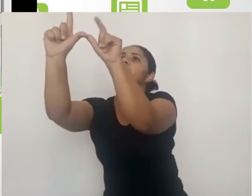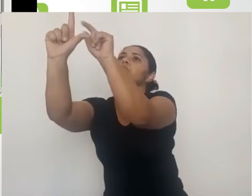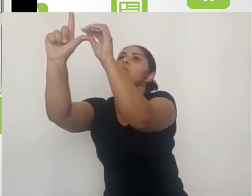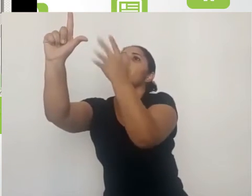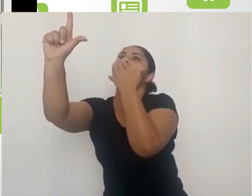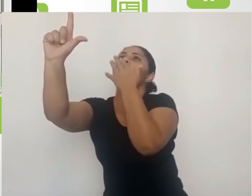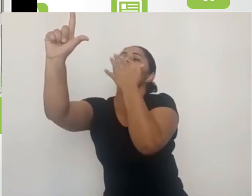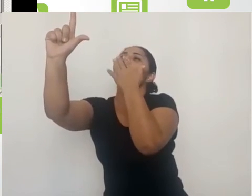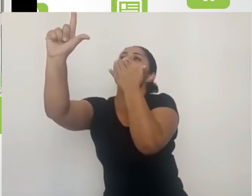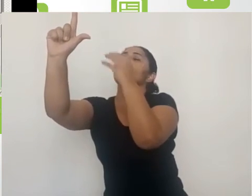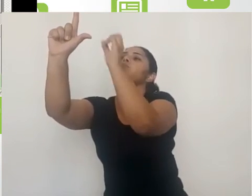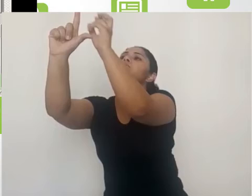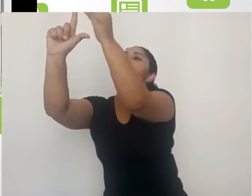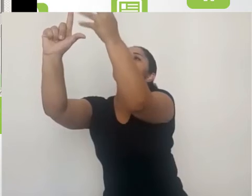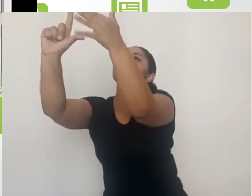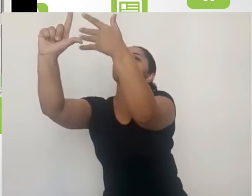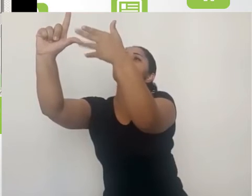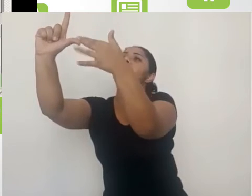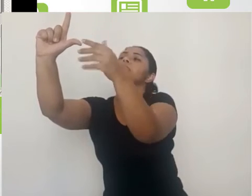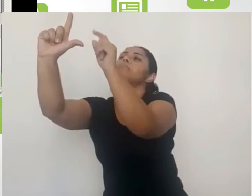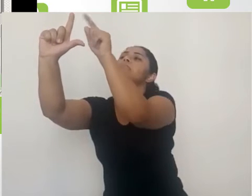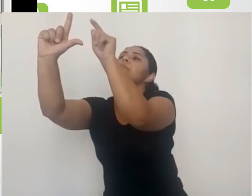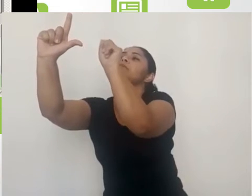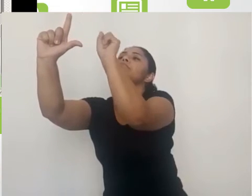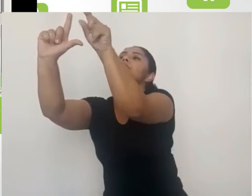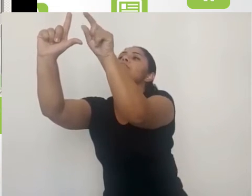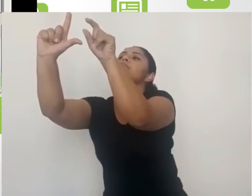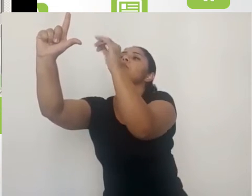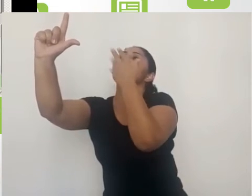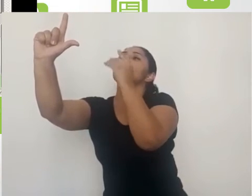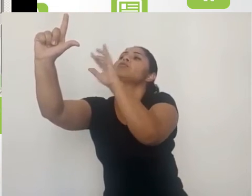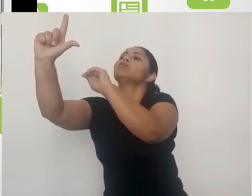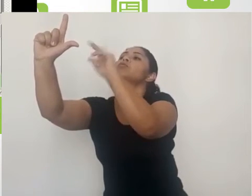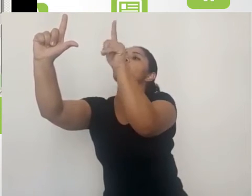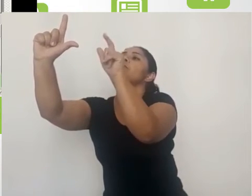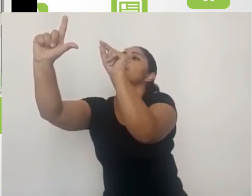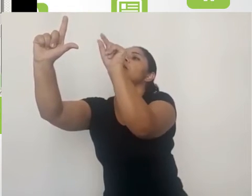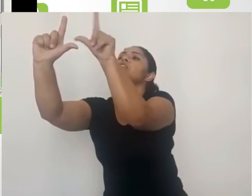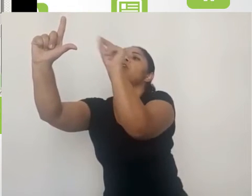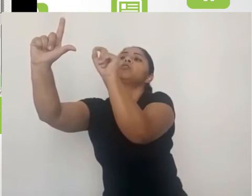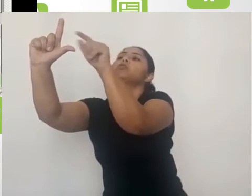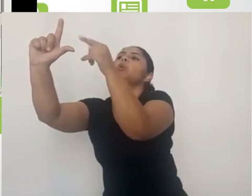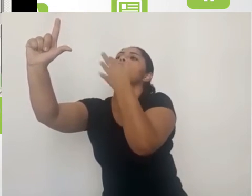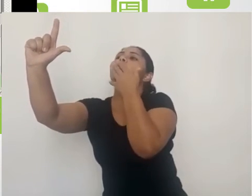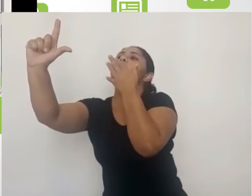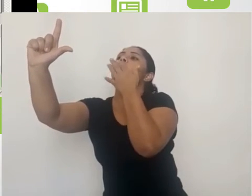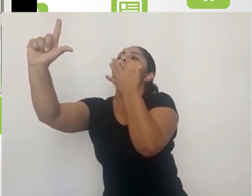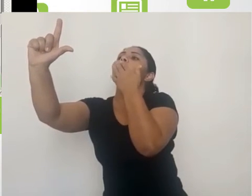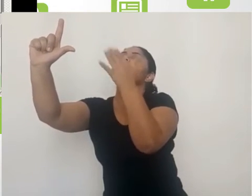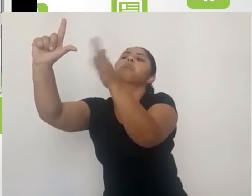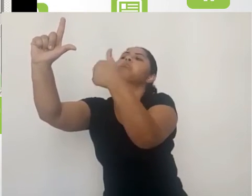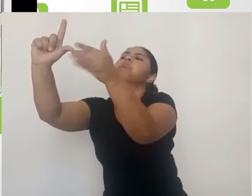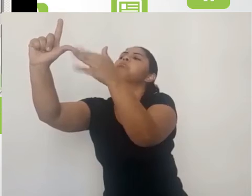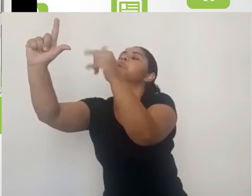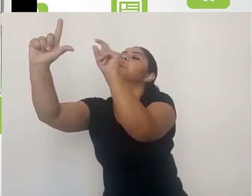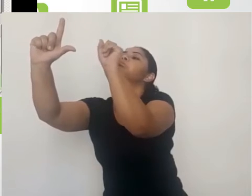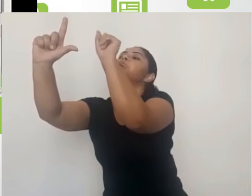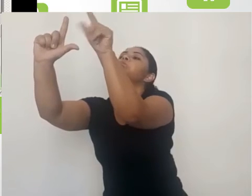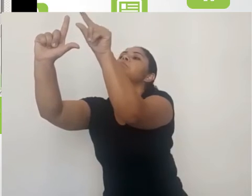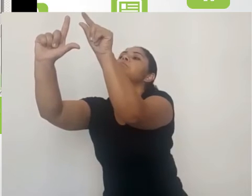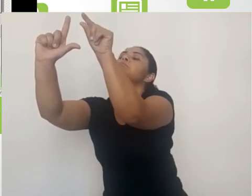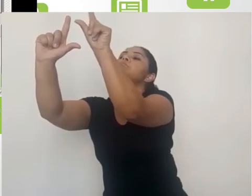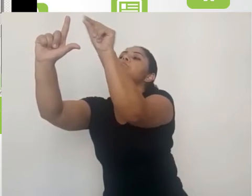e vou colocar aqui preenchimento com cor de frente. Vou selecionar uma outra cor